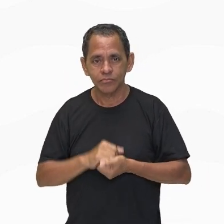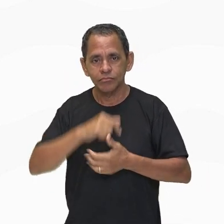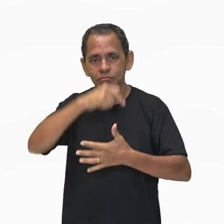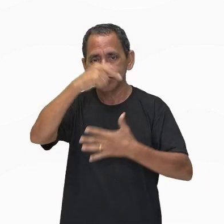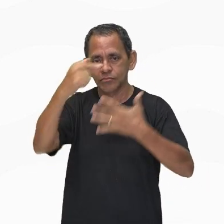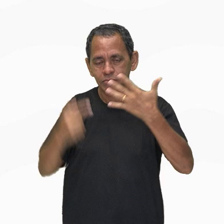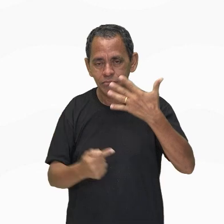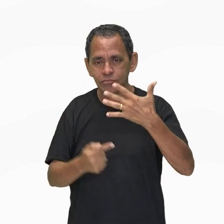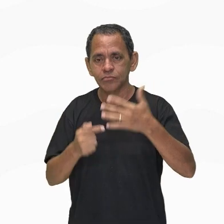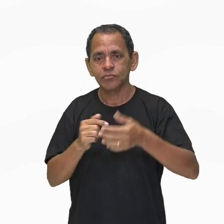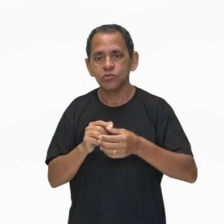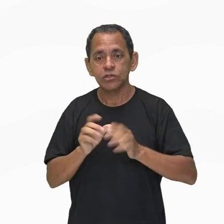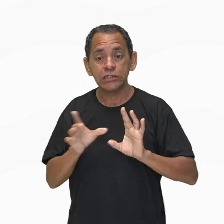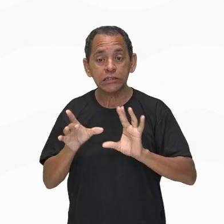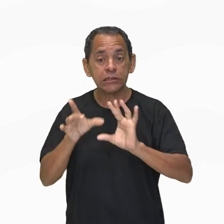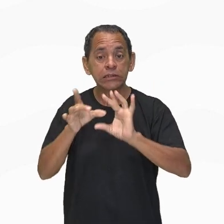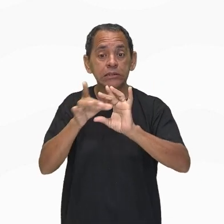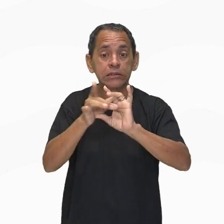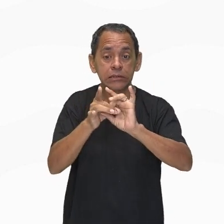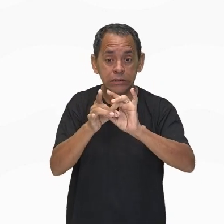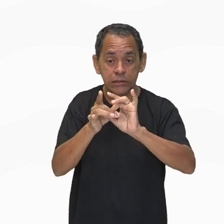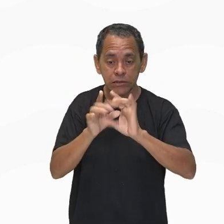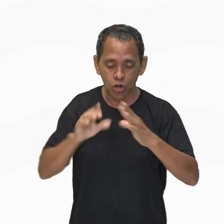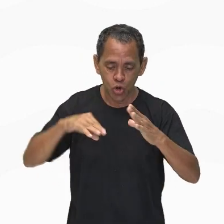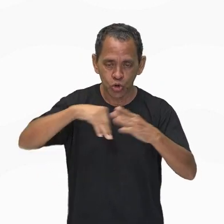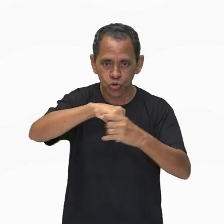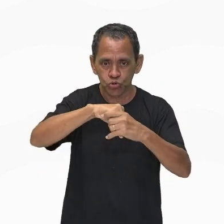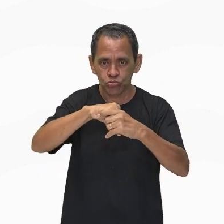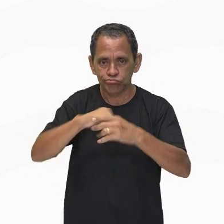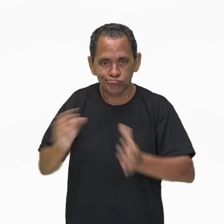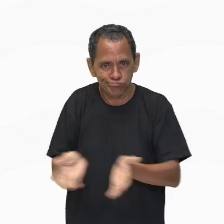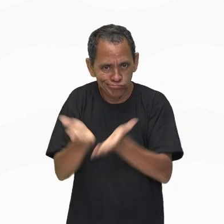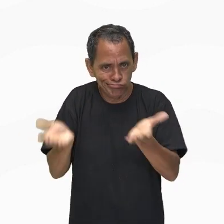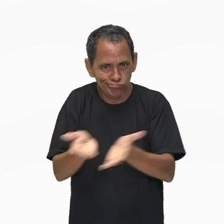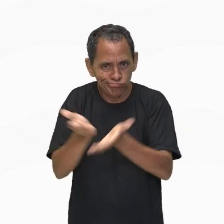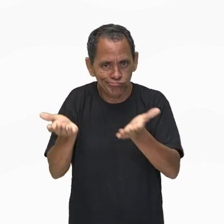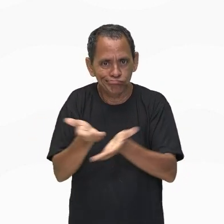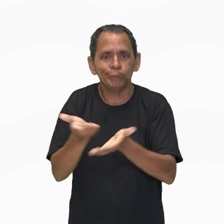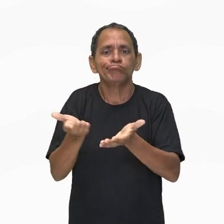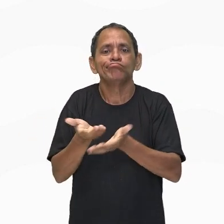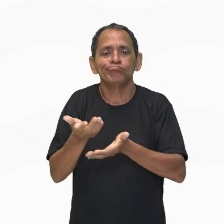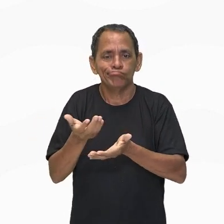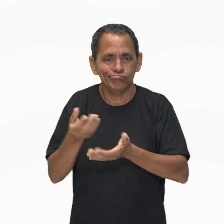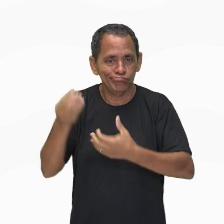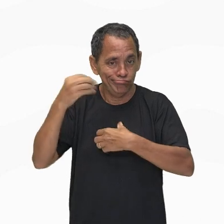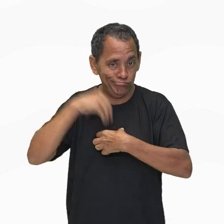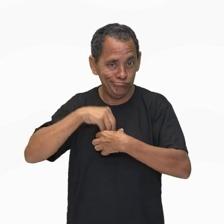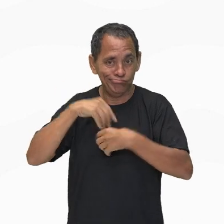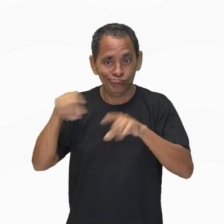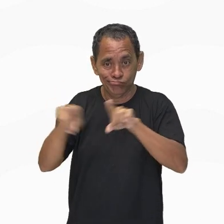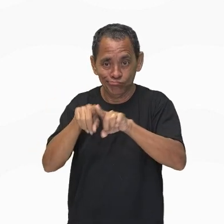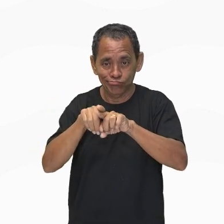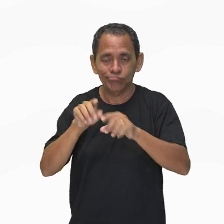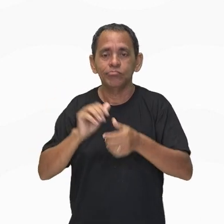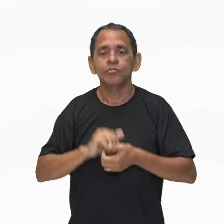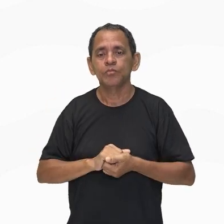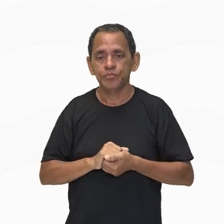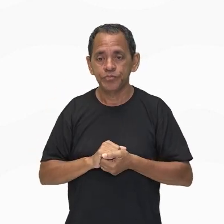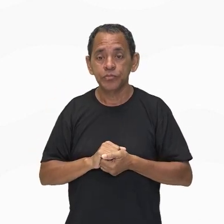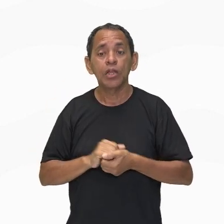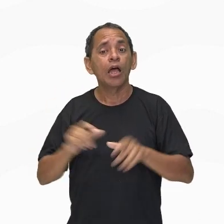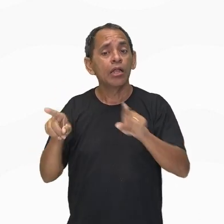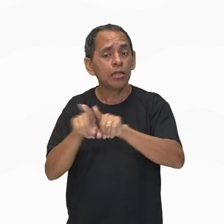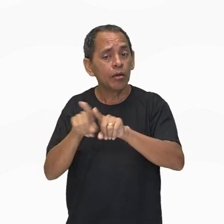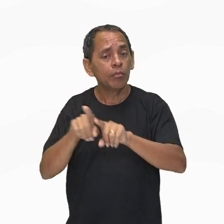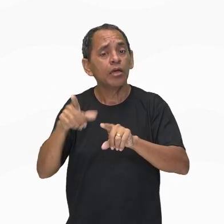razões internas do indivíduo. E a motivação extrínseca, como o nome aí já nos mostra,